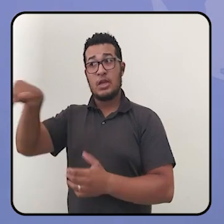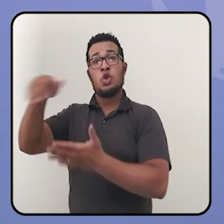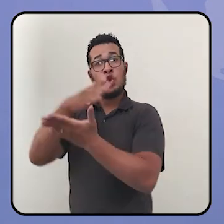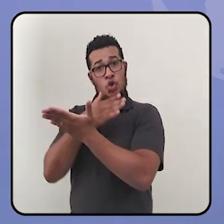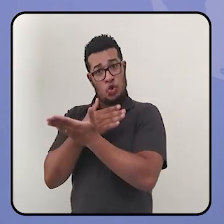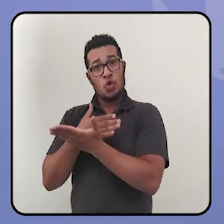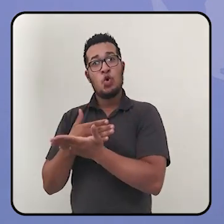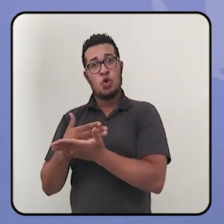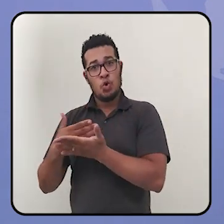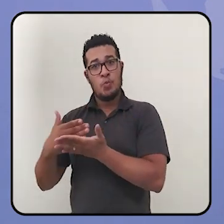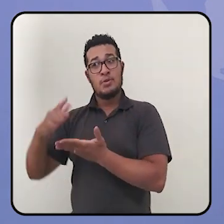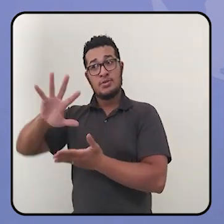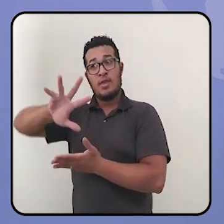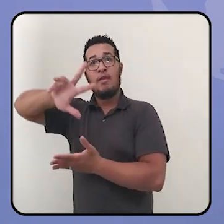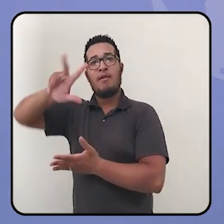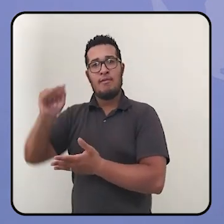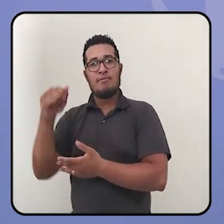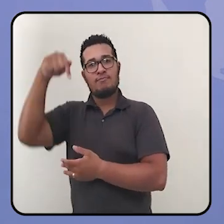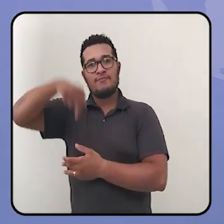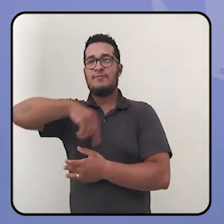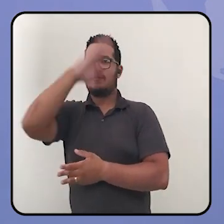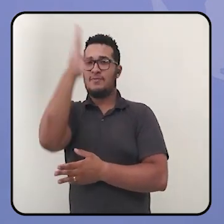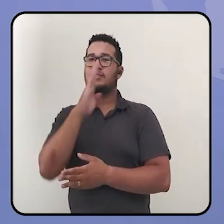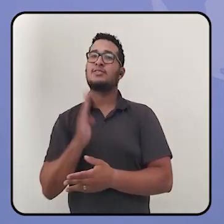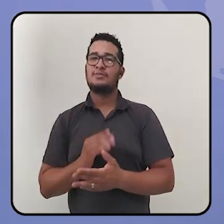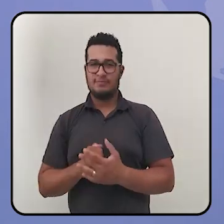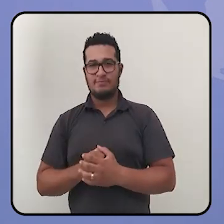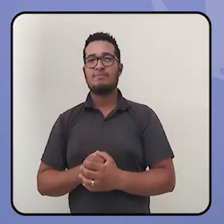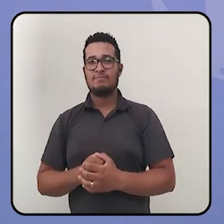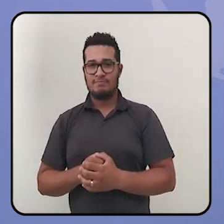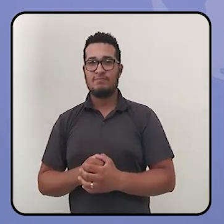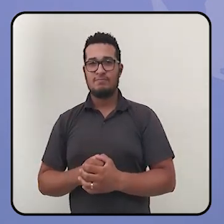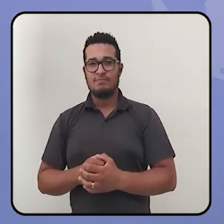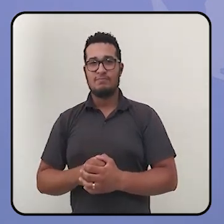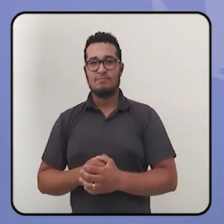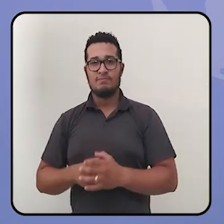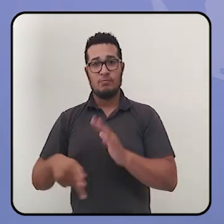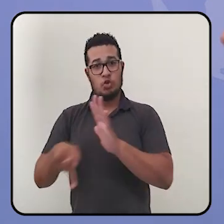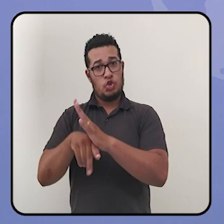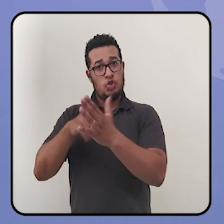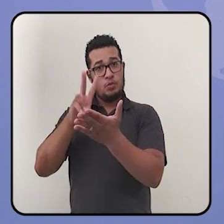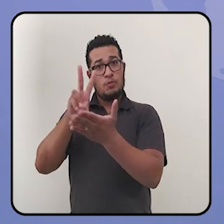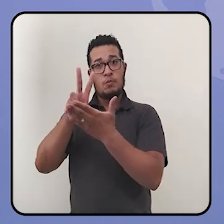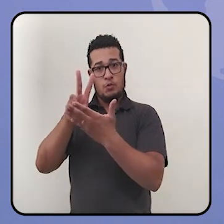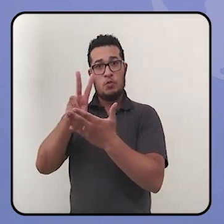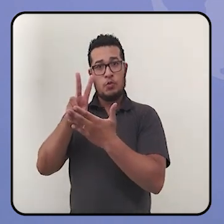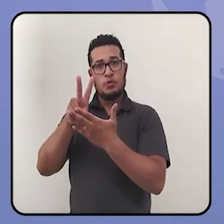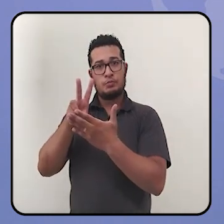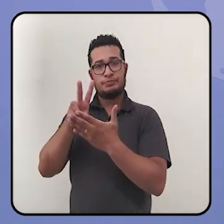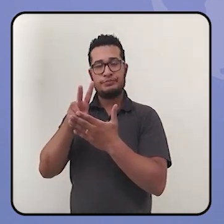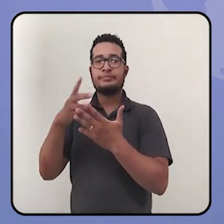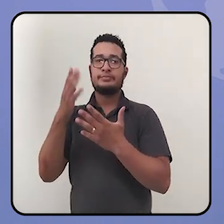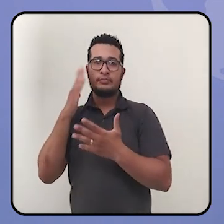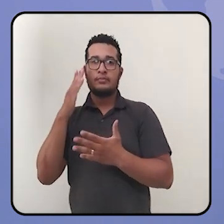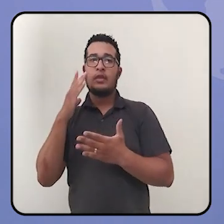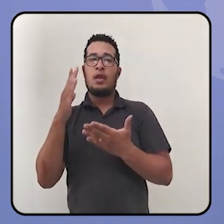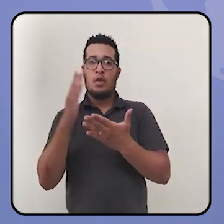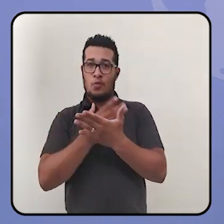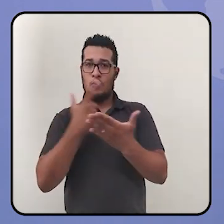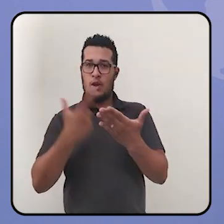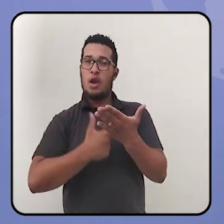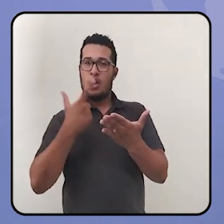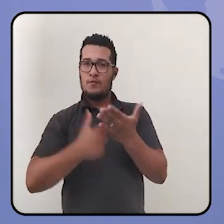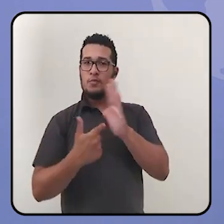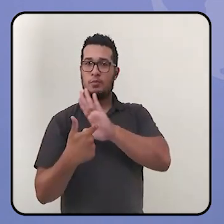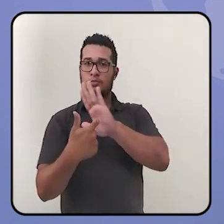antiga, moderna, enfim, história da formação do nosso povo capixaba, esse povo alegre, esse povo trabalhador, esse povo que está